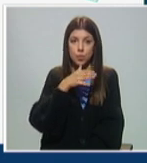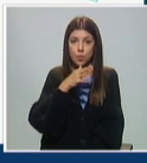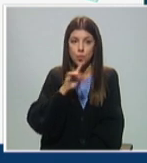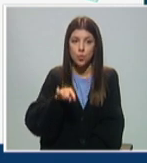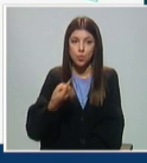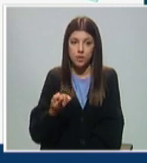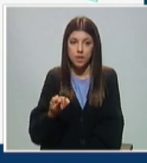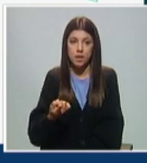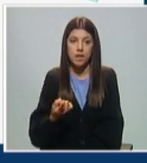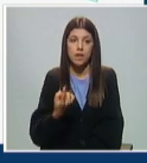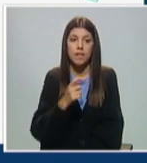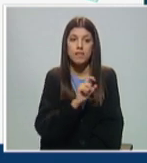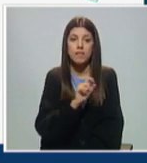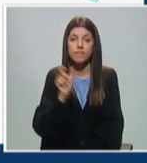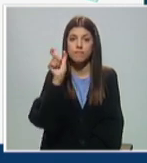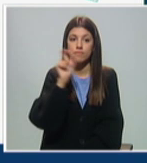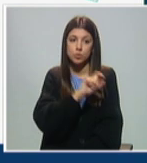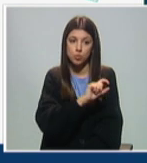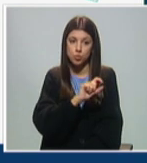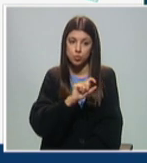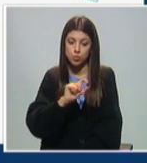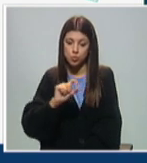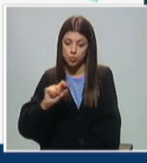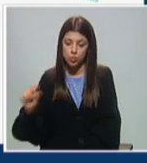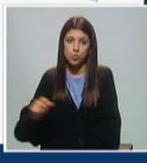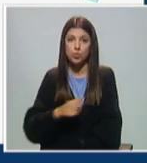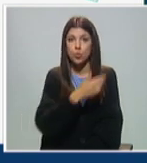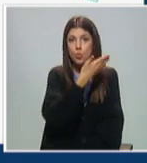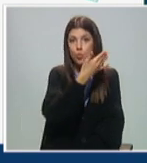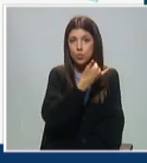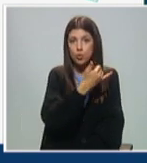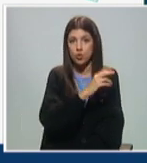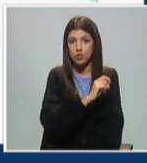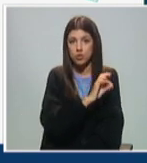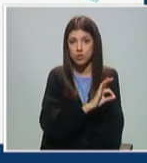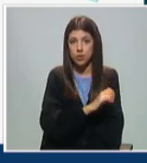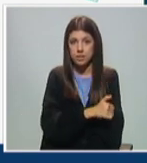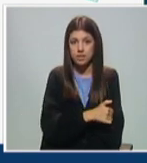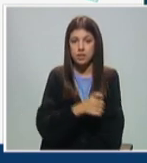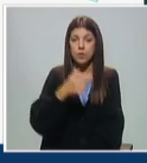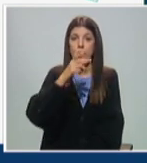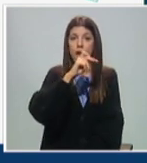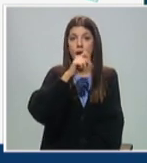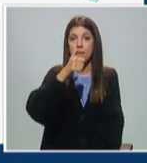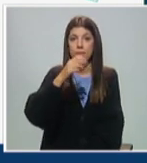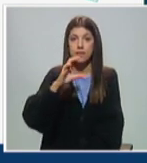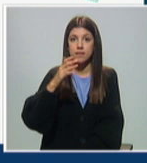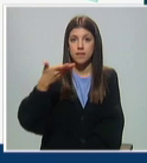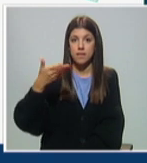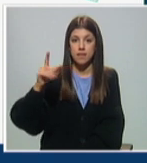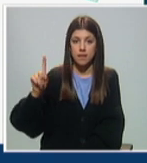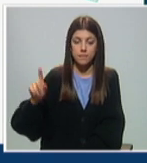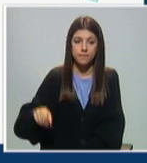Tenho a linha organizada por números, a coluna organizada por letras. Então eu posso dizer que aqui, onde